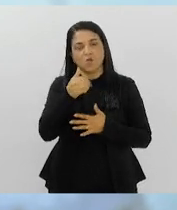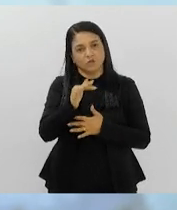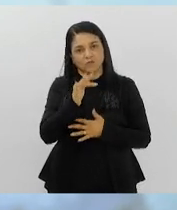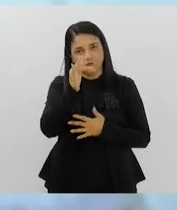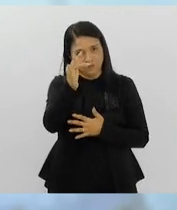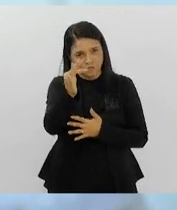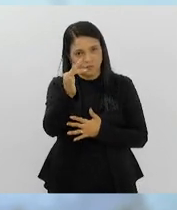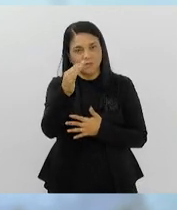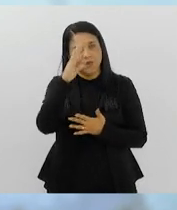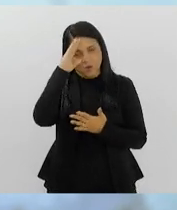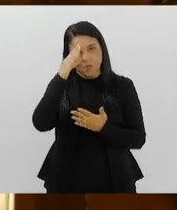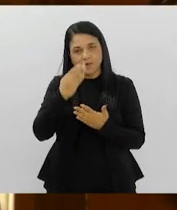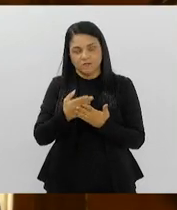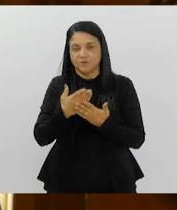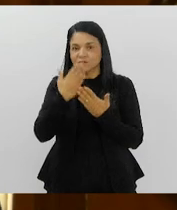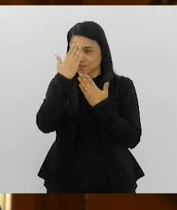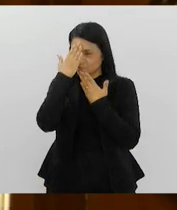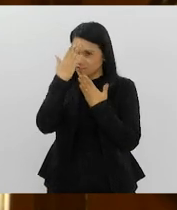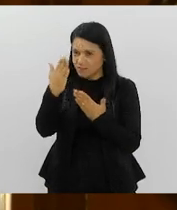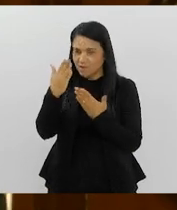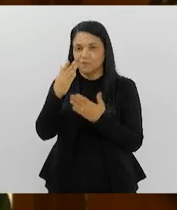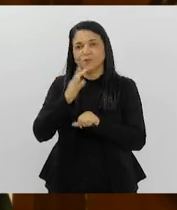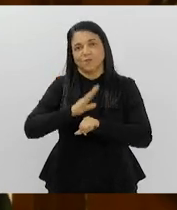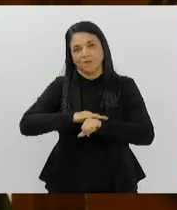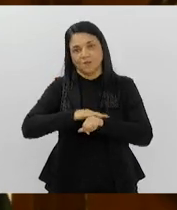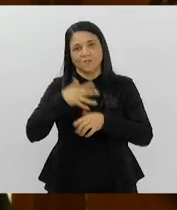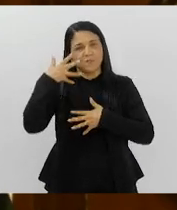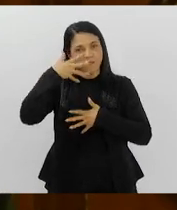creio. Muito obrigado pelo tempo, pela fala.